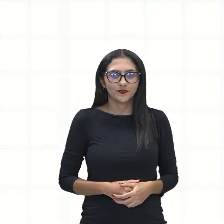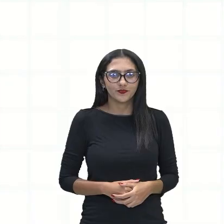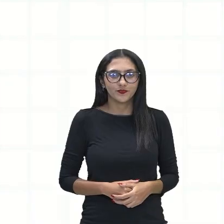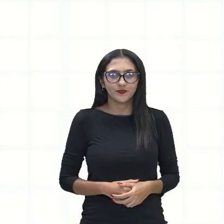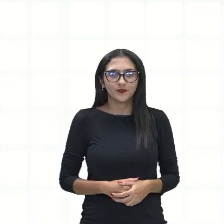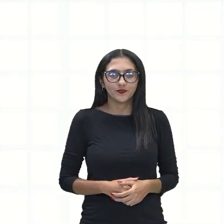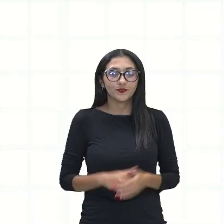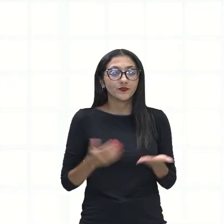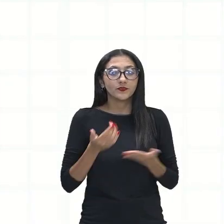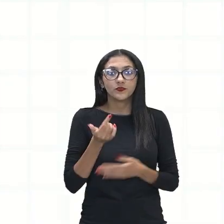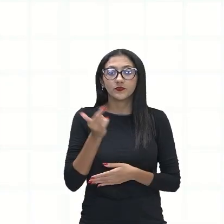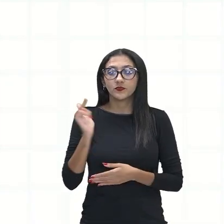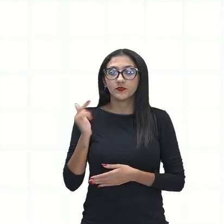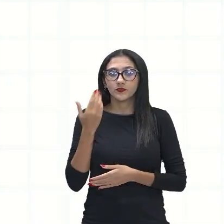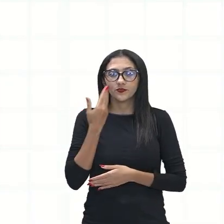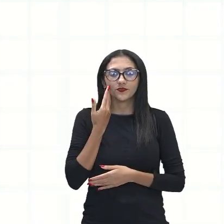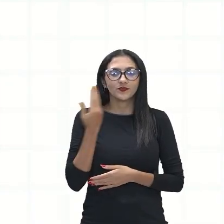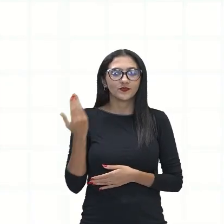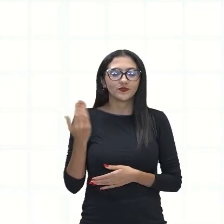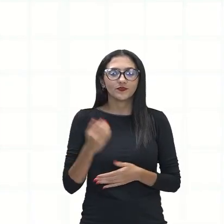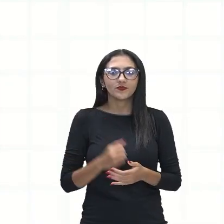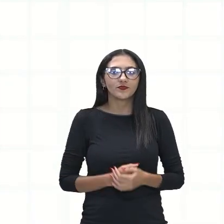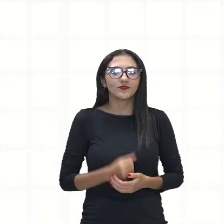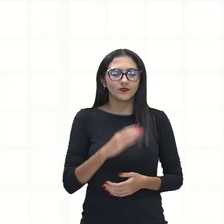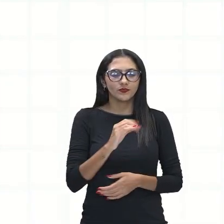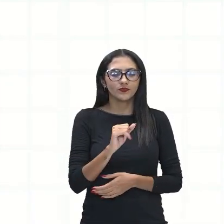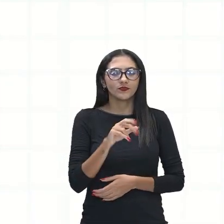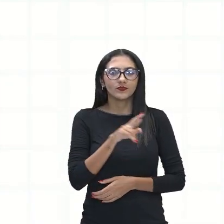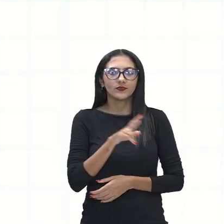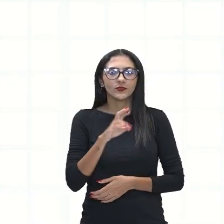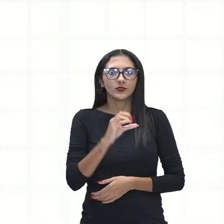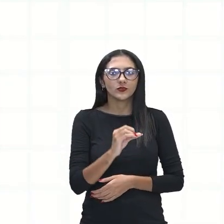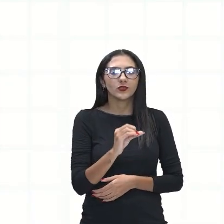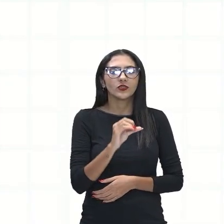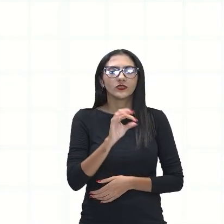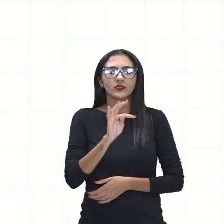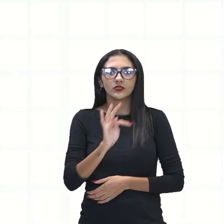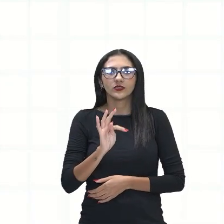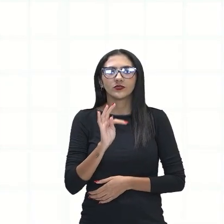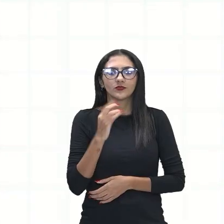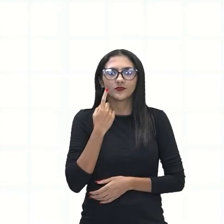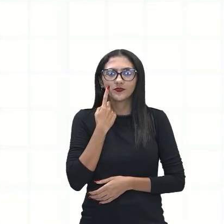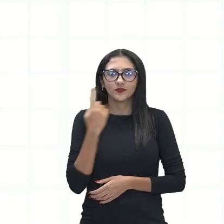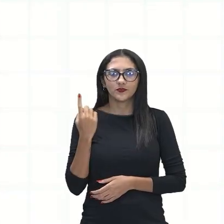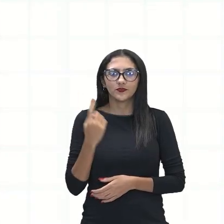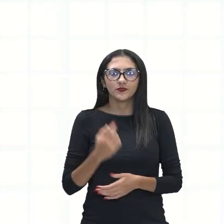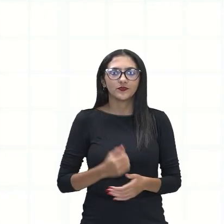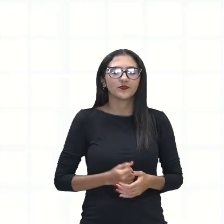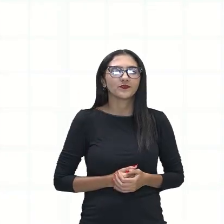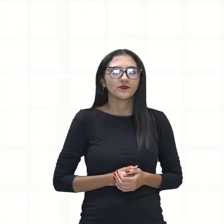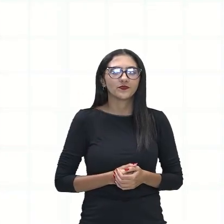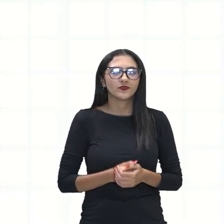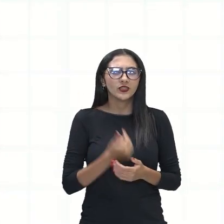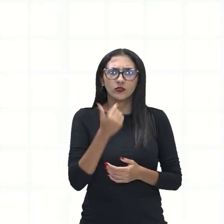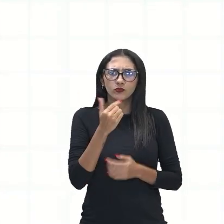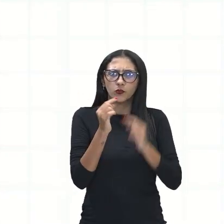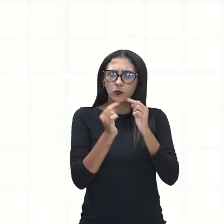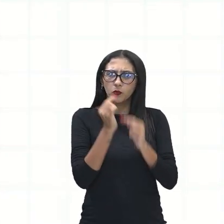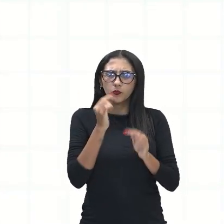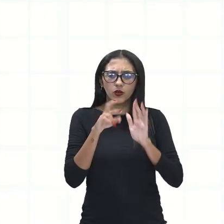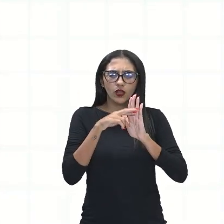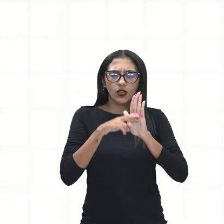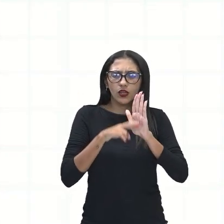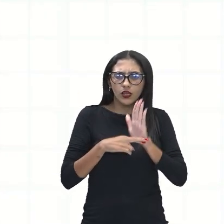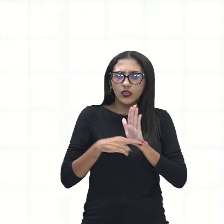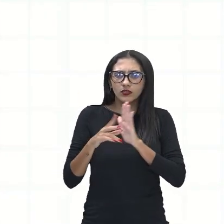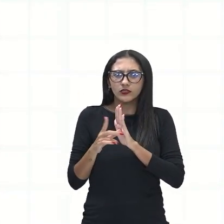carrot, carrot, carrot, cenoura. Olha só, terminou, não se encaixa em nenhuma das regrinhas que a gente